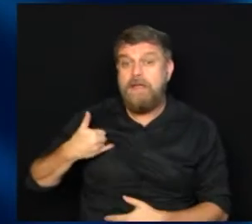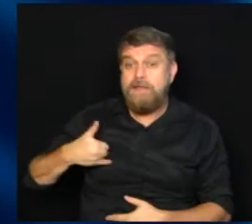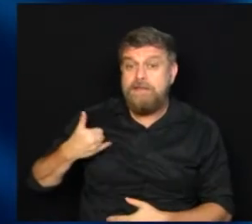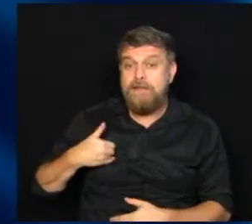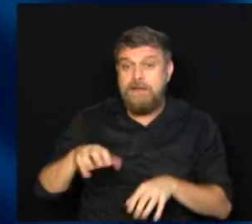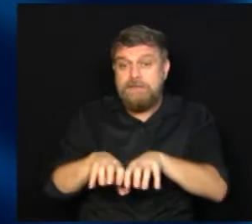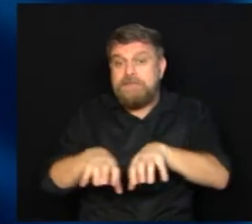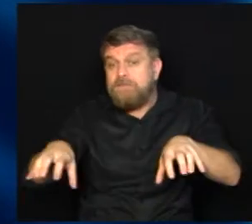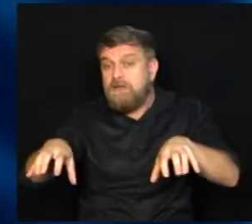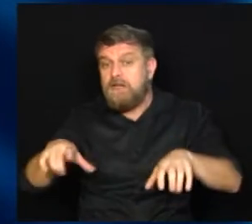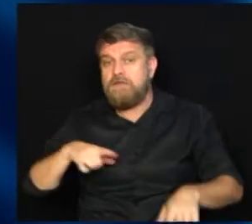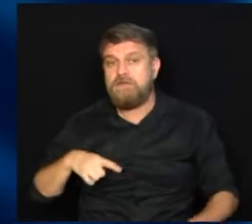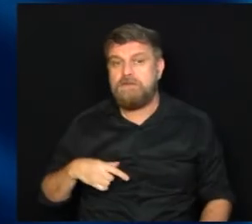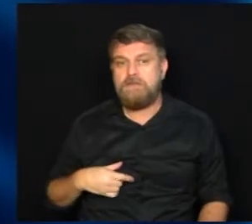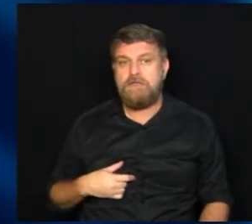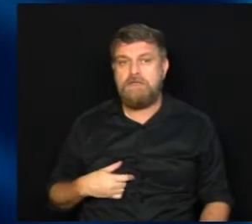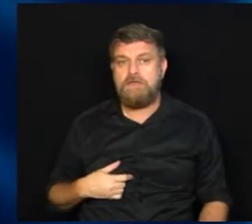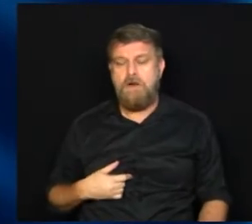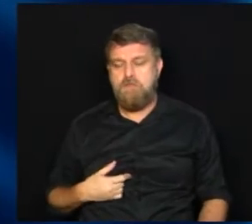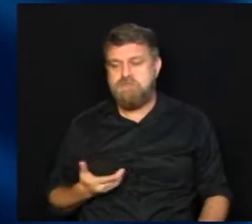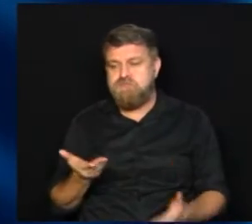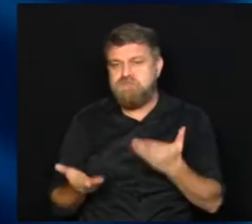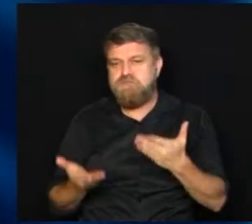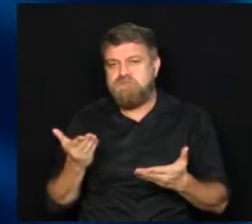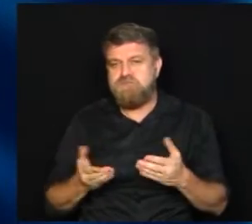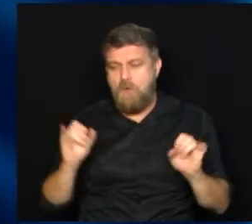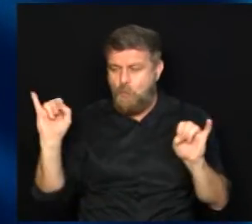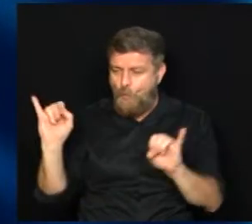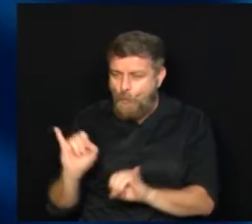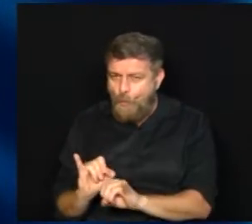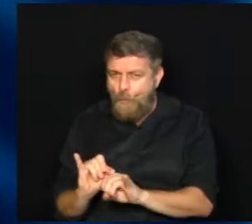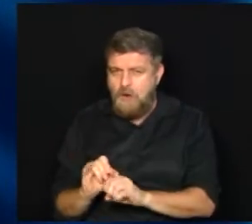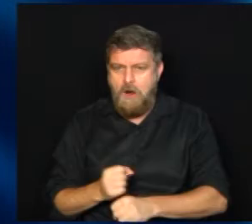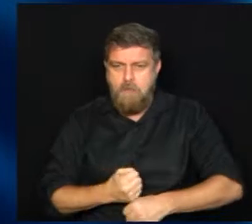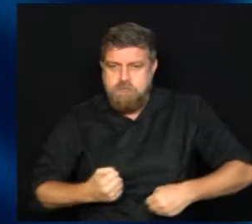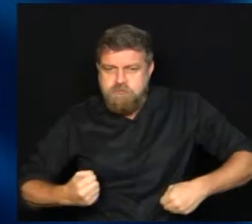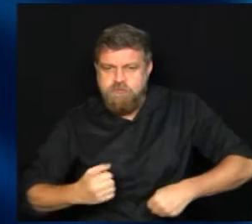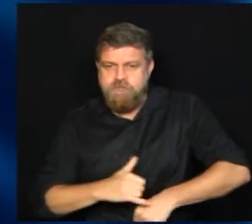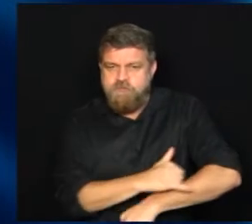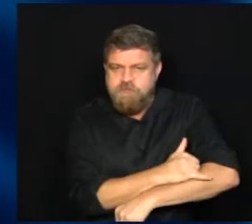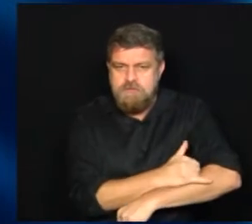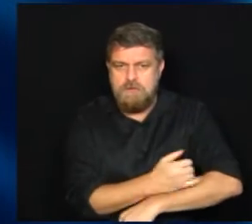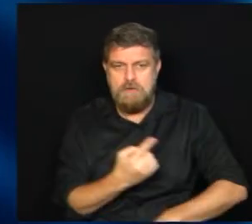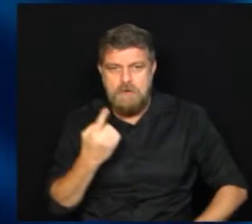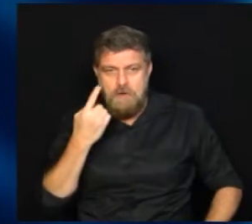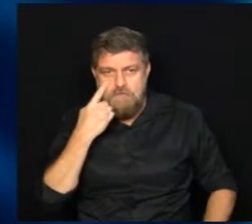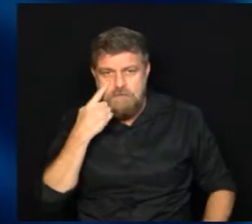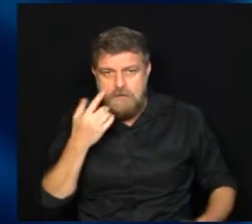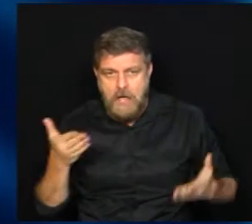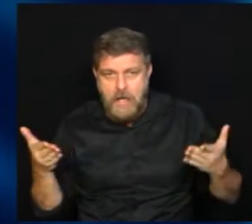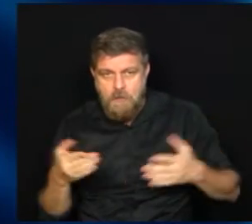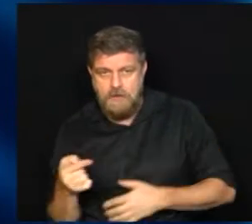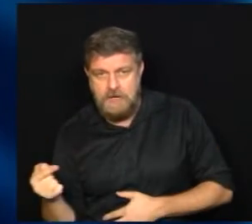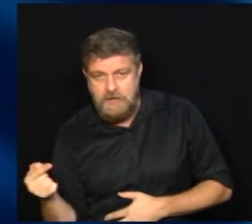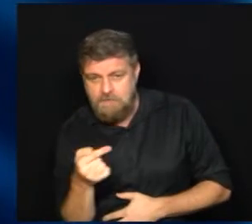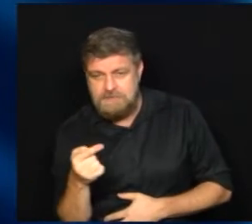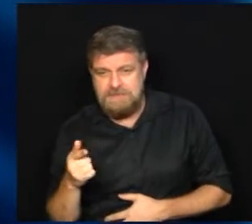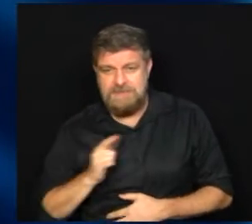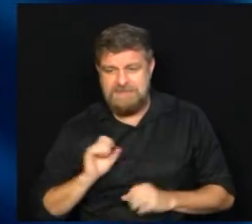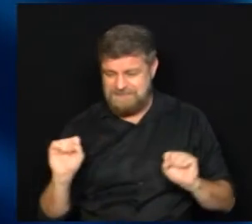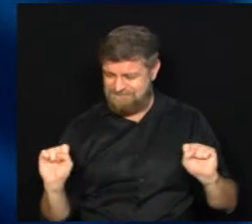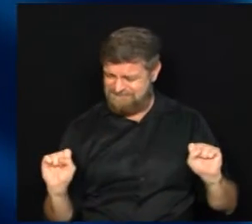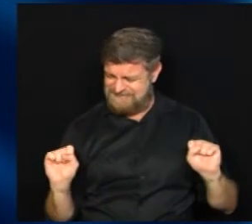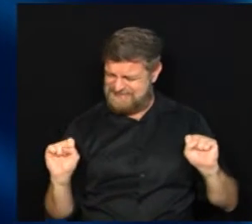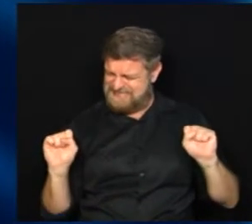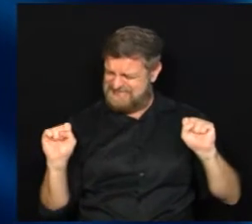o seu peso, é o peso que nós estamos observando agora que você precisa